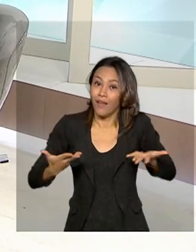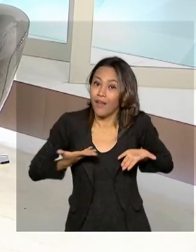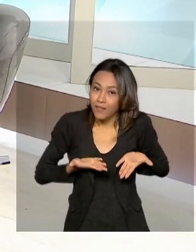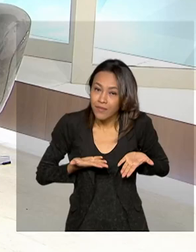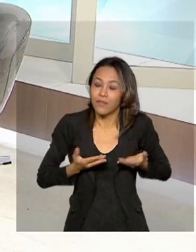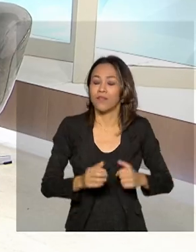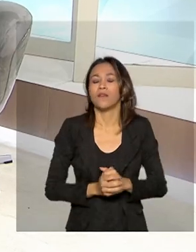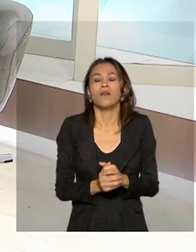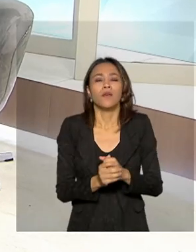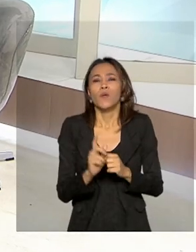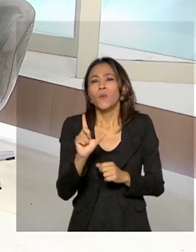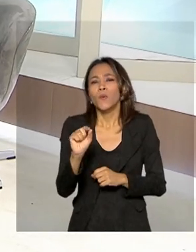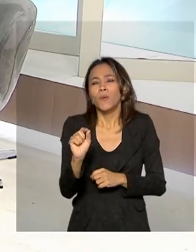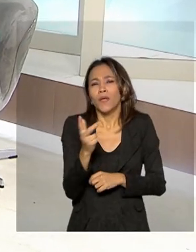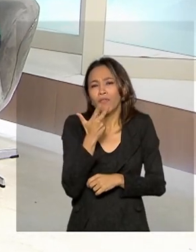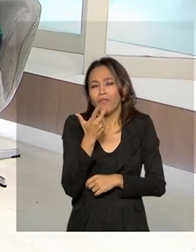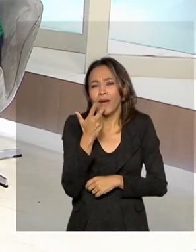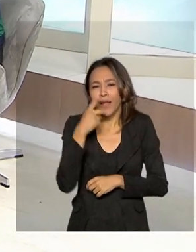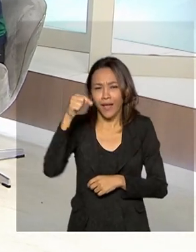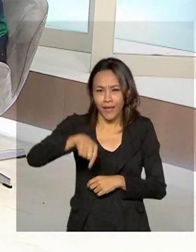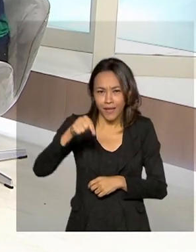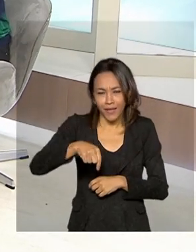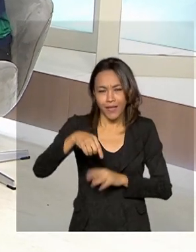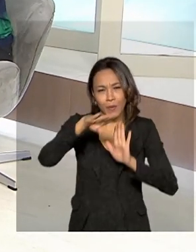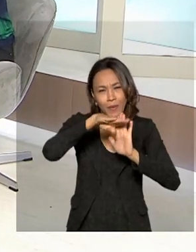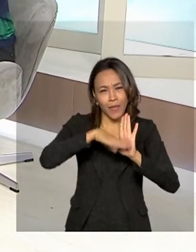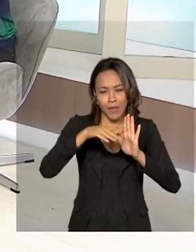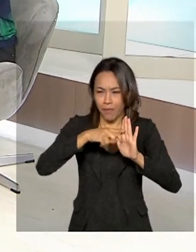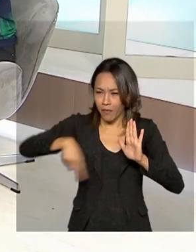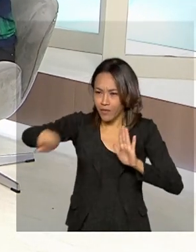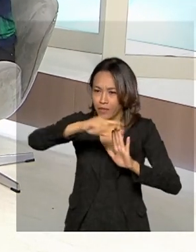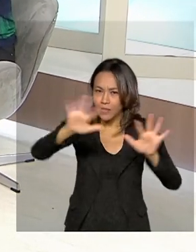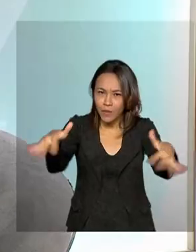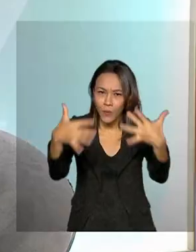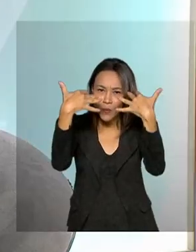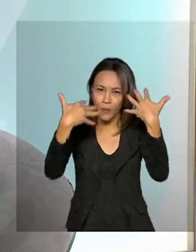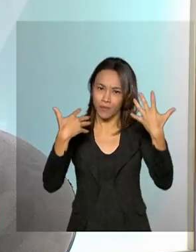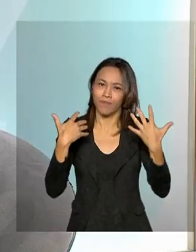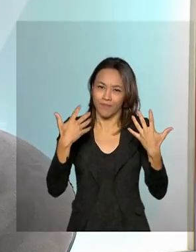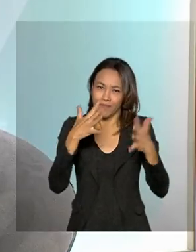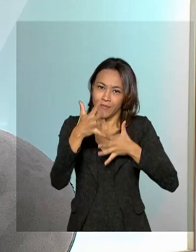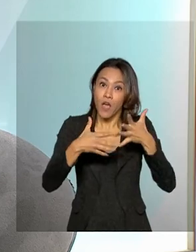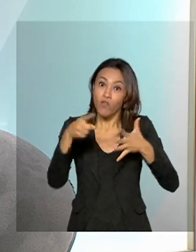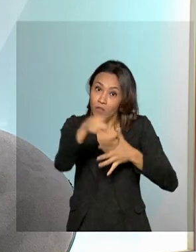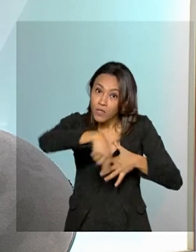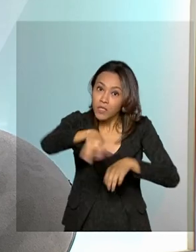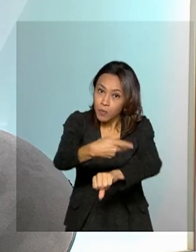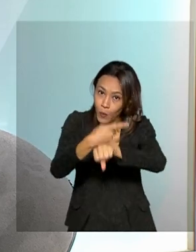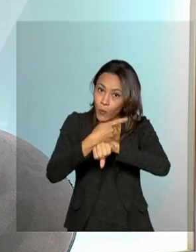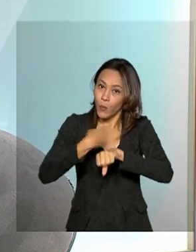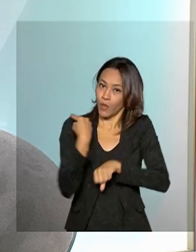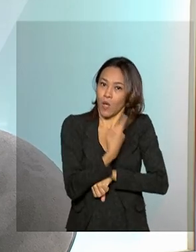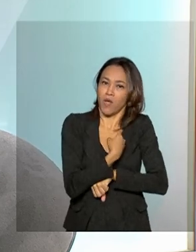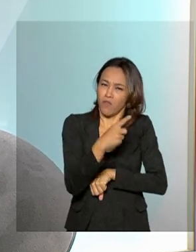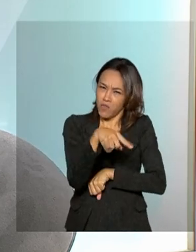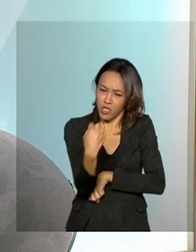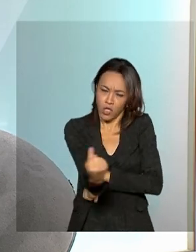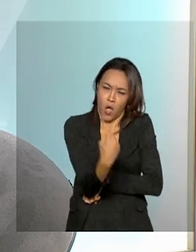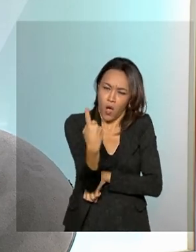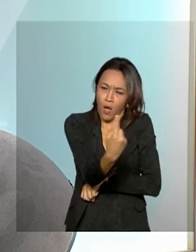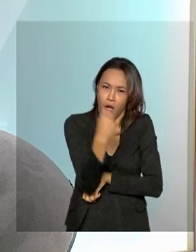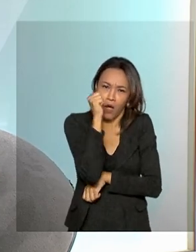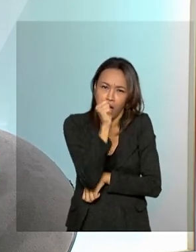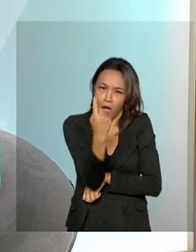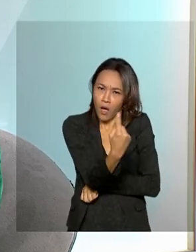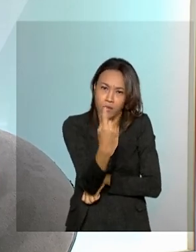o que eu gostaria muito de falar aqui no seu programa, para todo mundo que está ouvindo, nos procure. Vocês não estão sozinha.